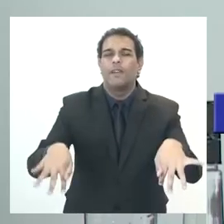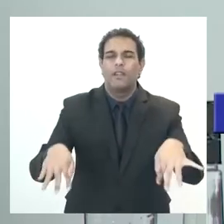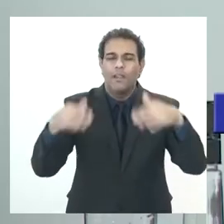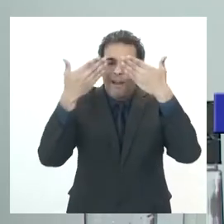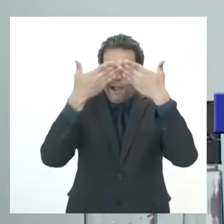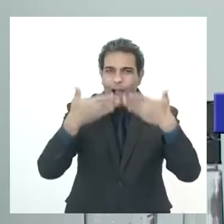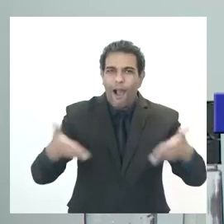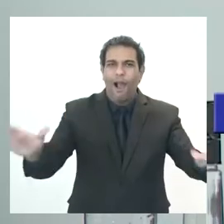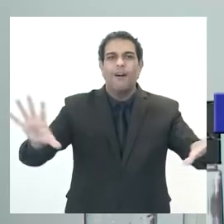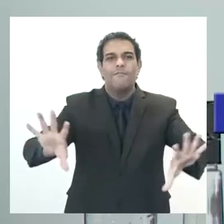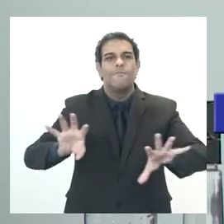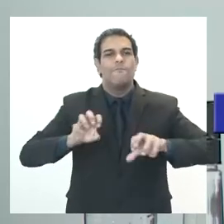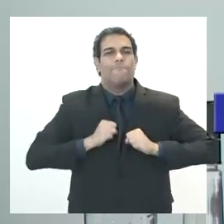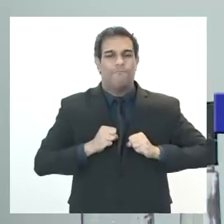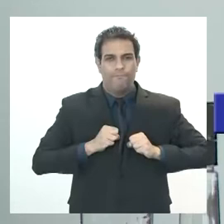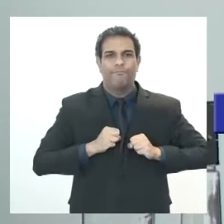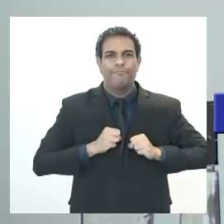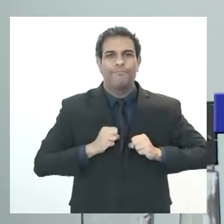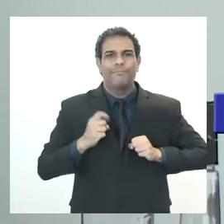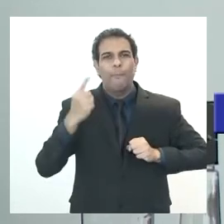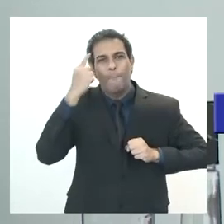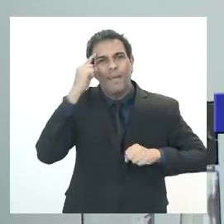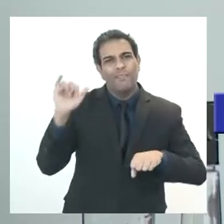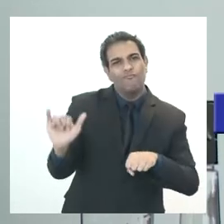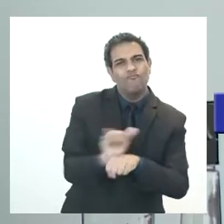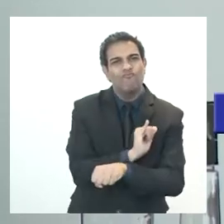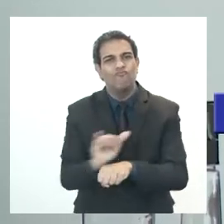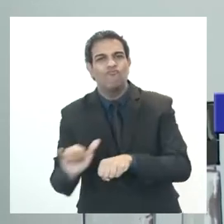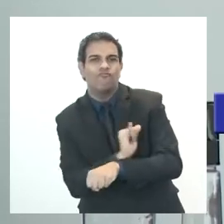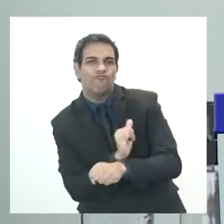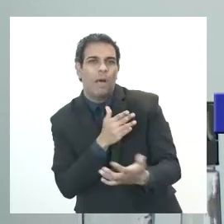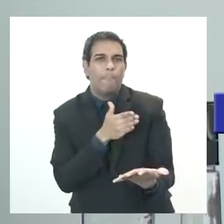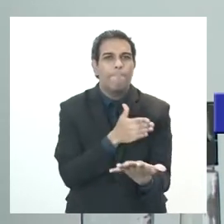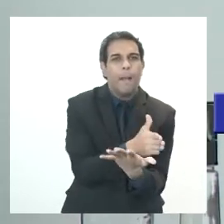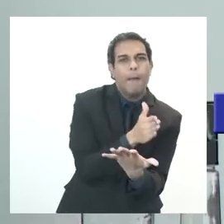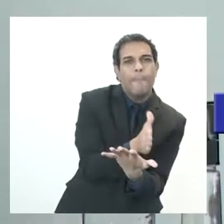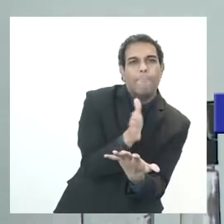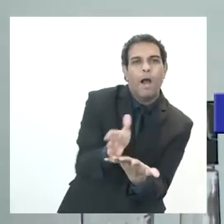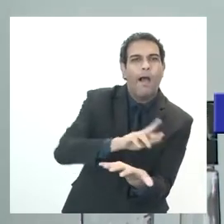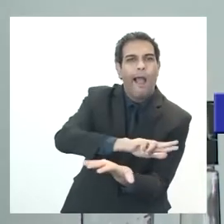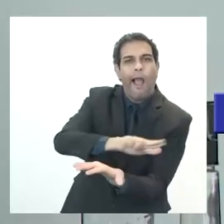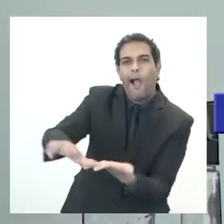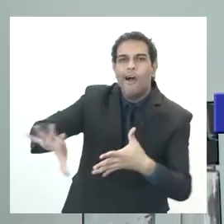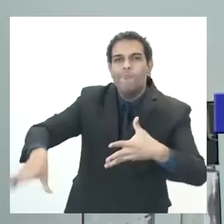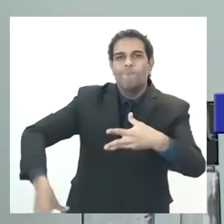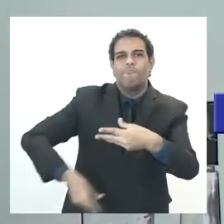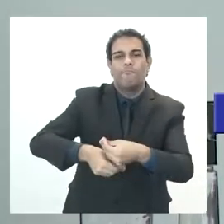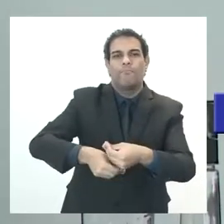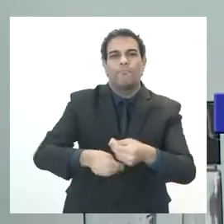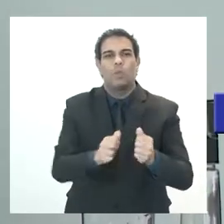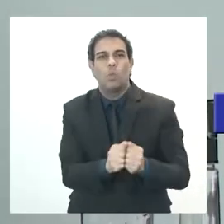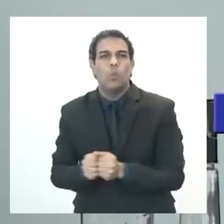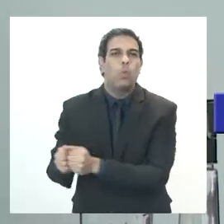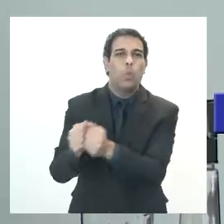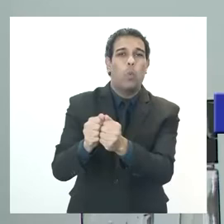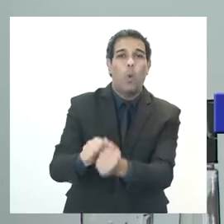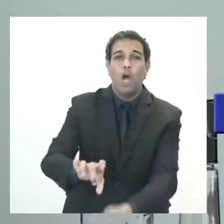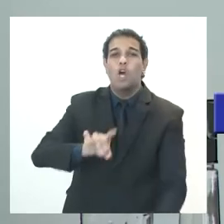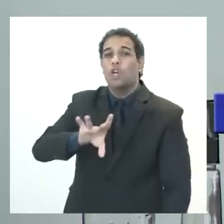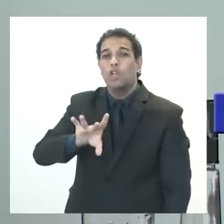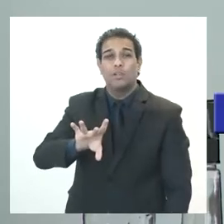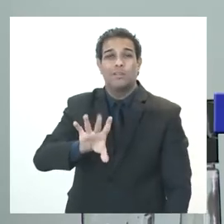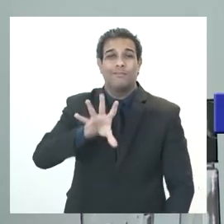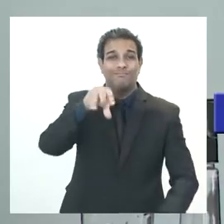fundamentalmente isso é traçar uma estratégia comum de luta e não basta